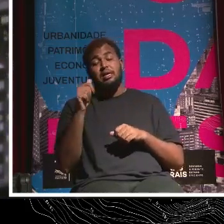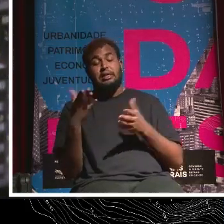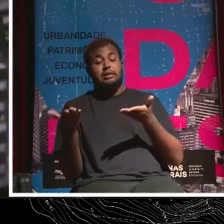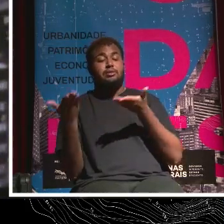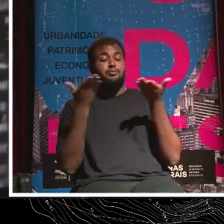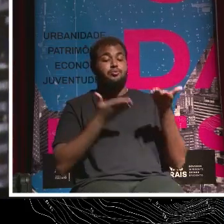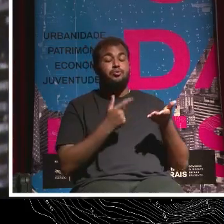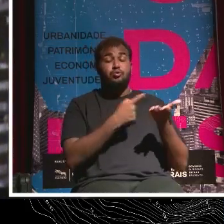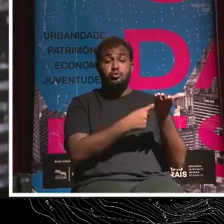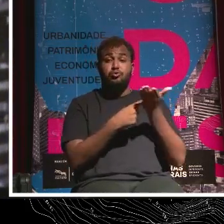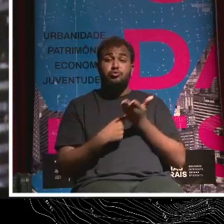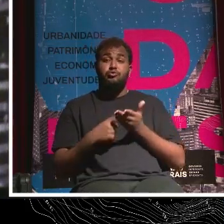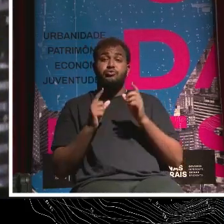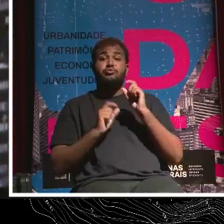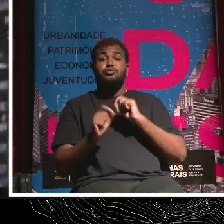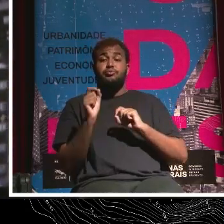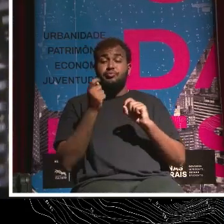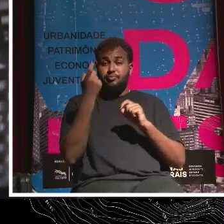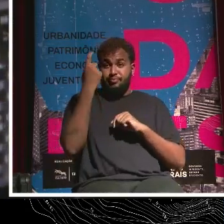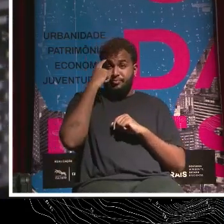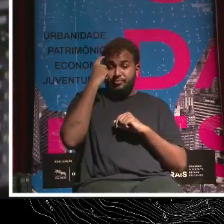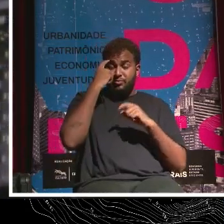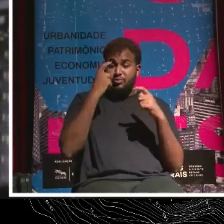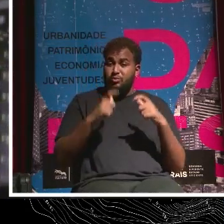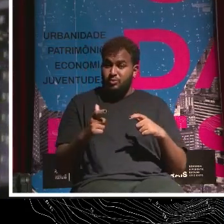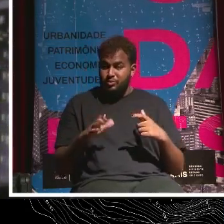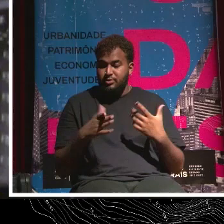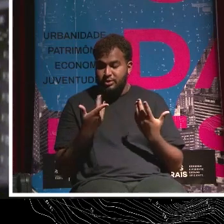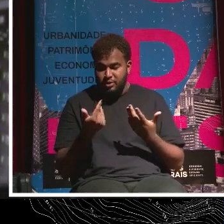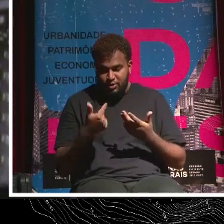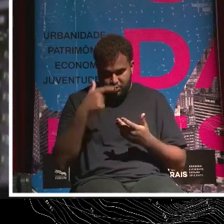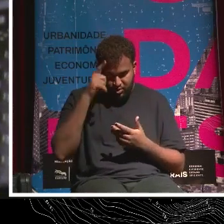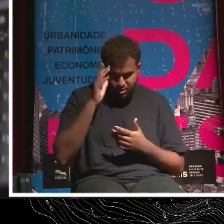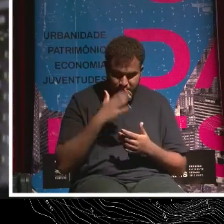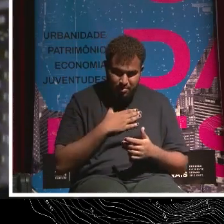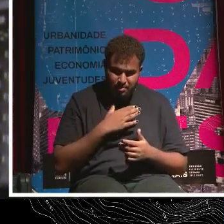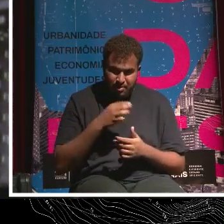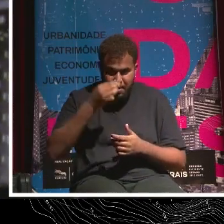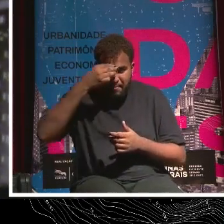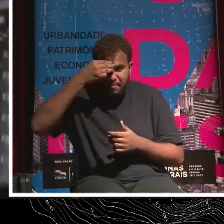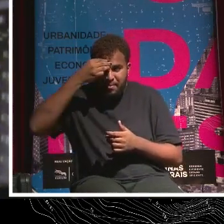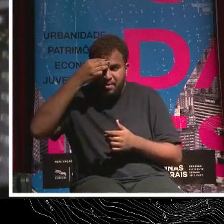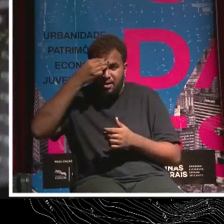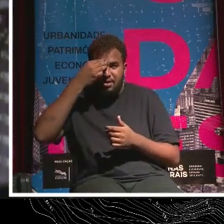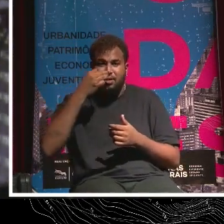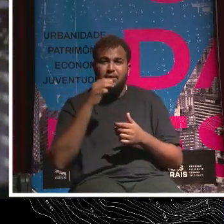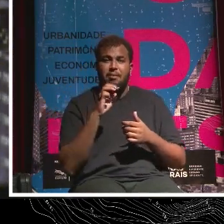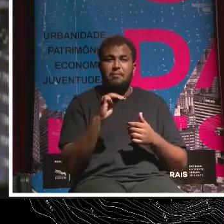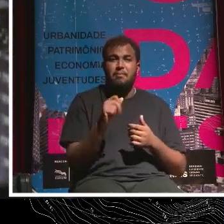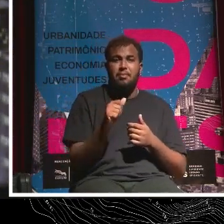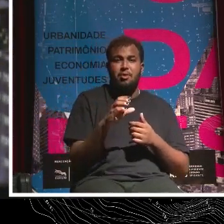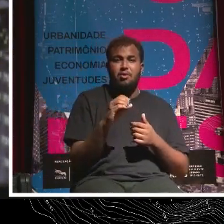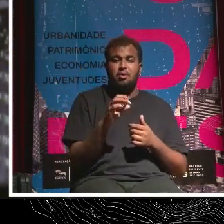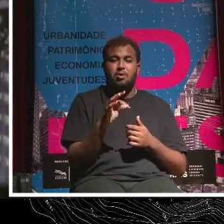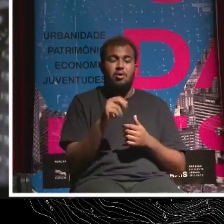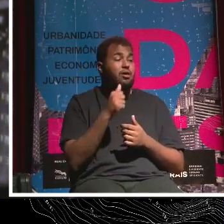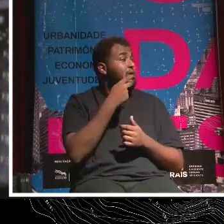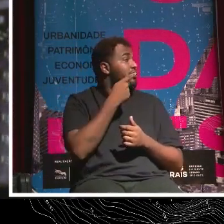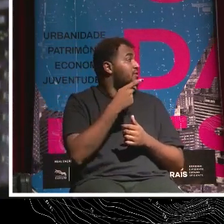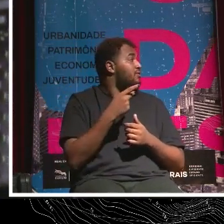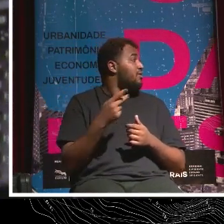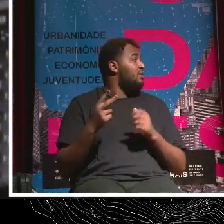assim de pensar esse lugar. Ontem a minha madrinha, a Macota Kidoyale, estava aqui numa mesa falando